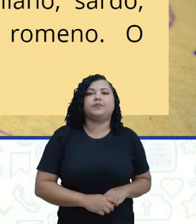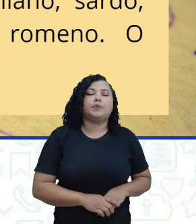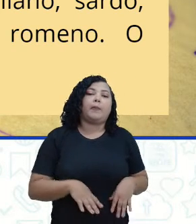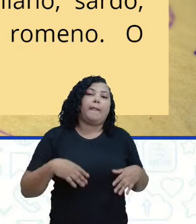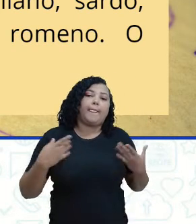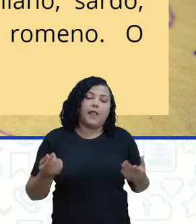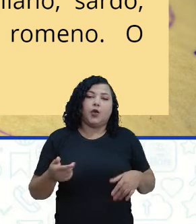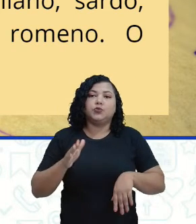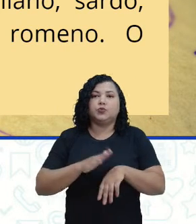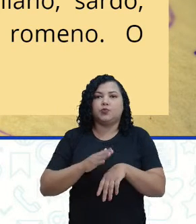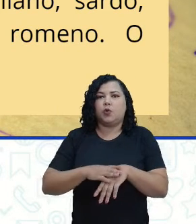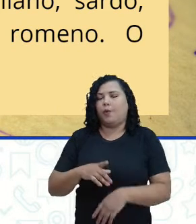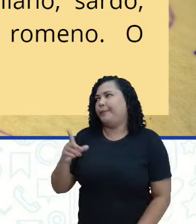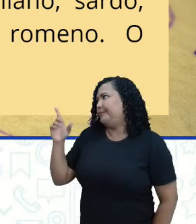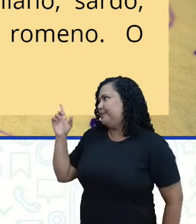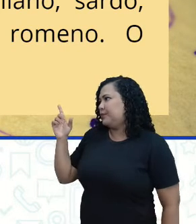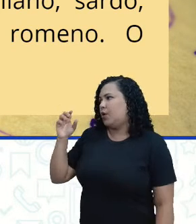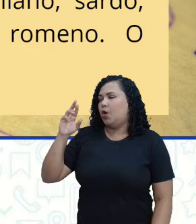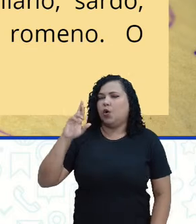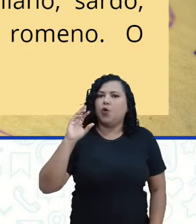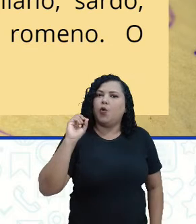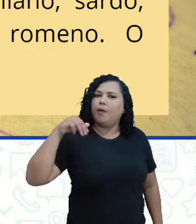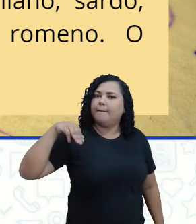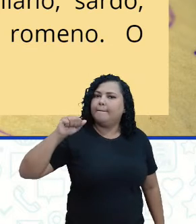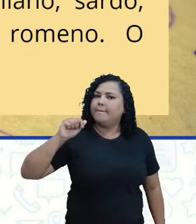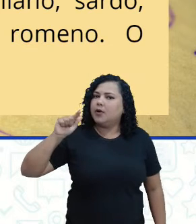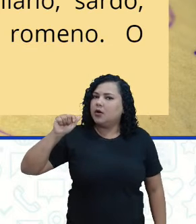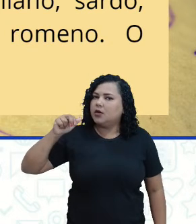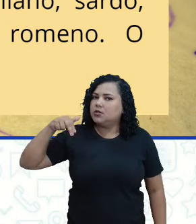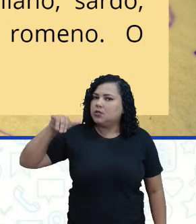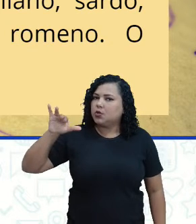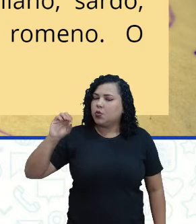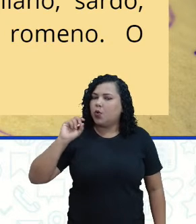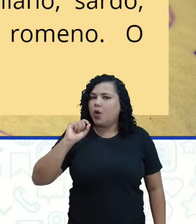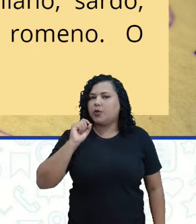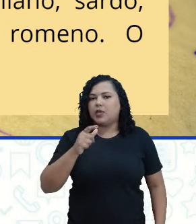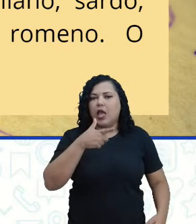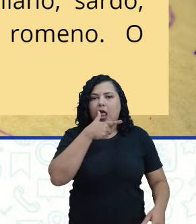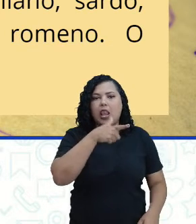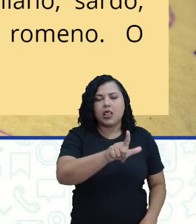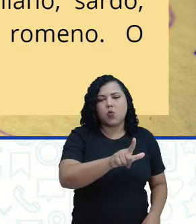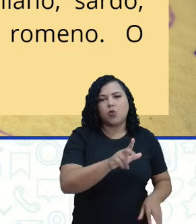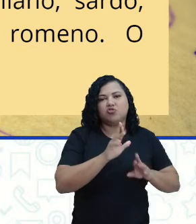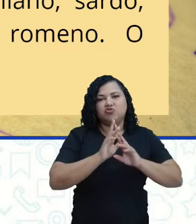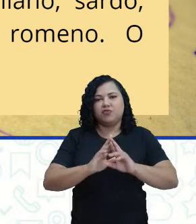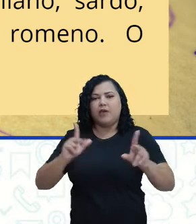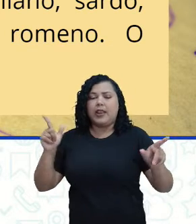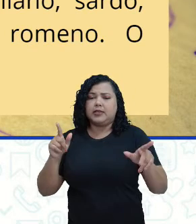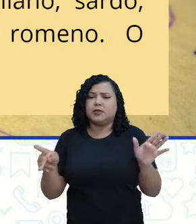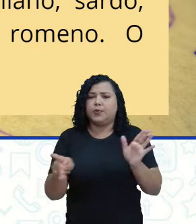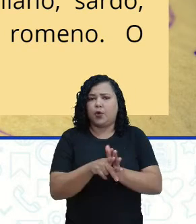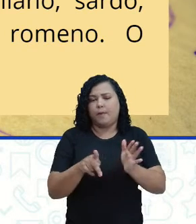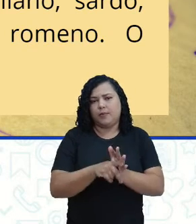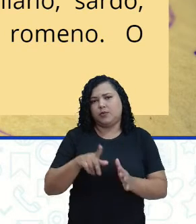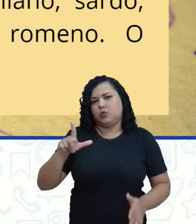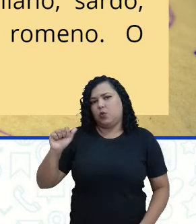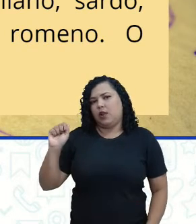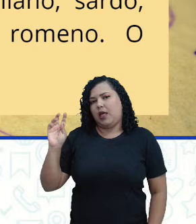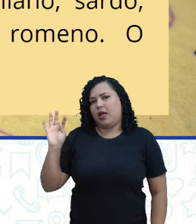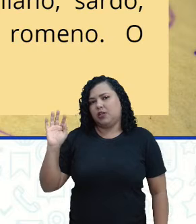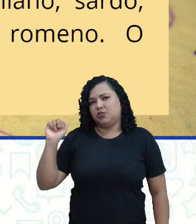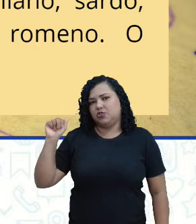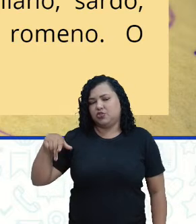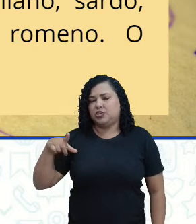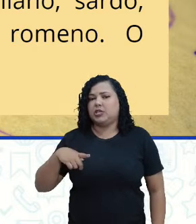período românico são as línguas que resultaram da diferenciação ou do latim levados pelos